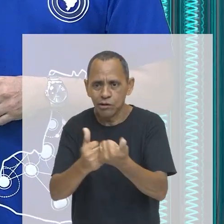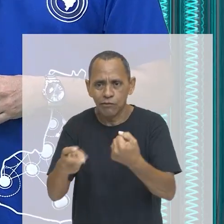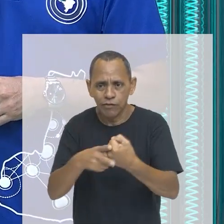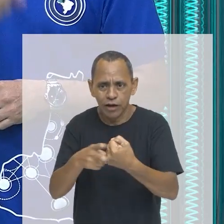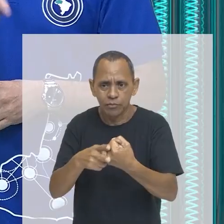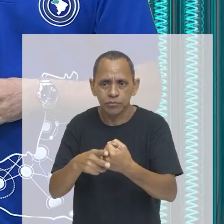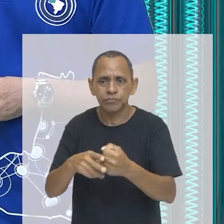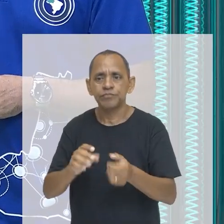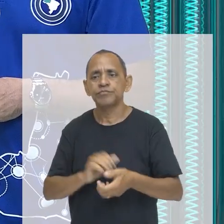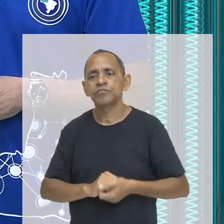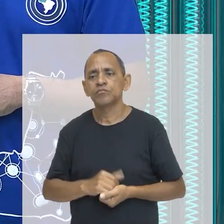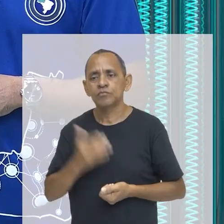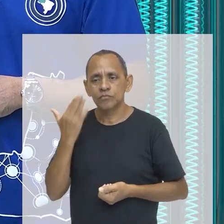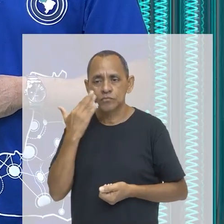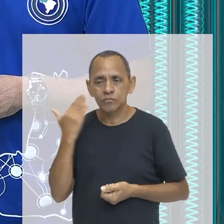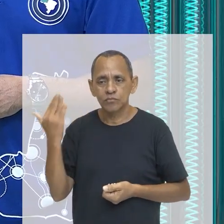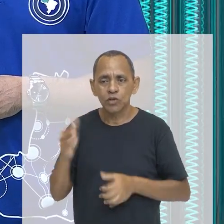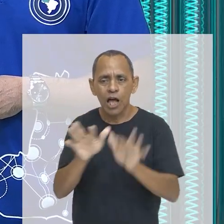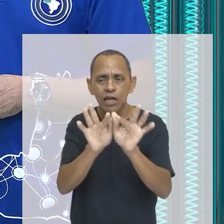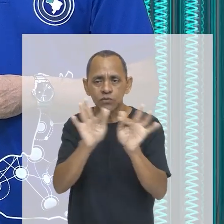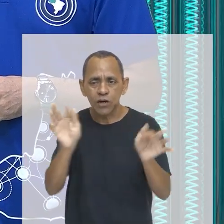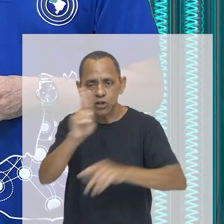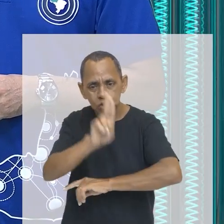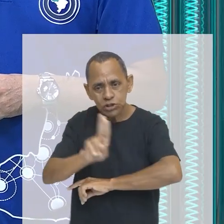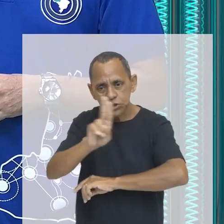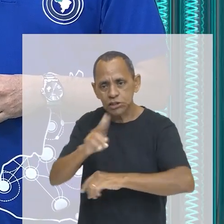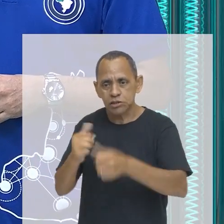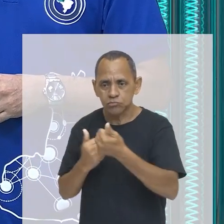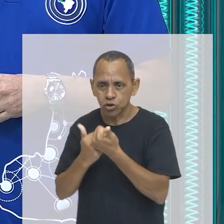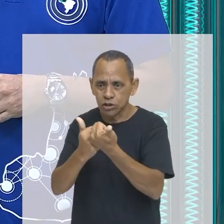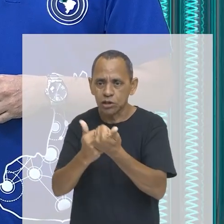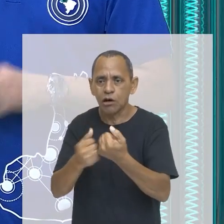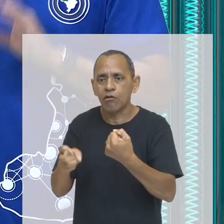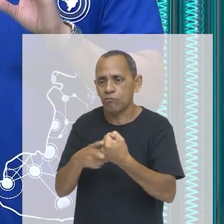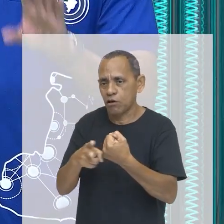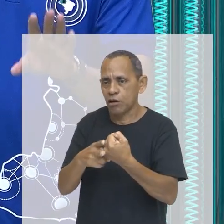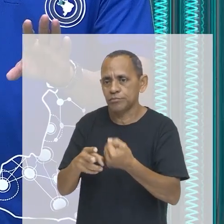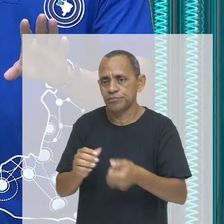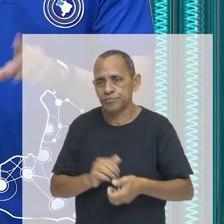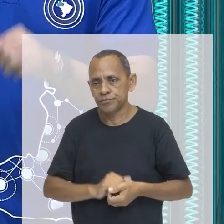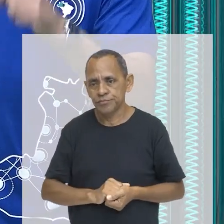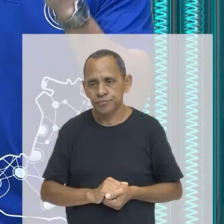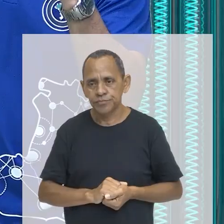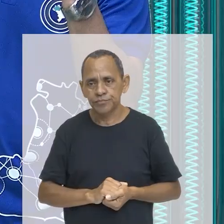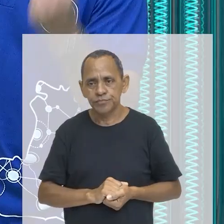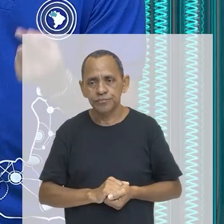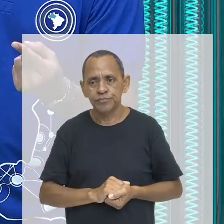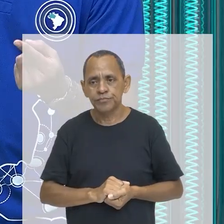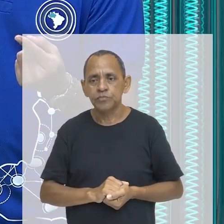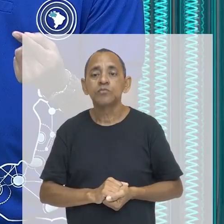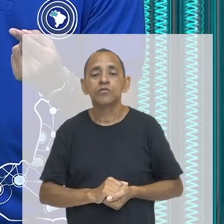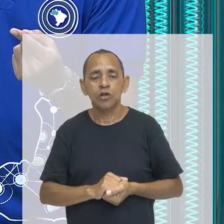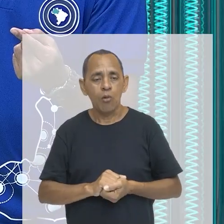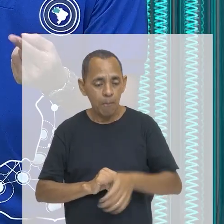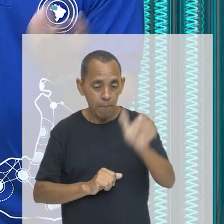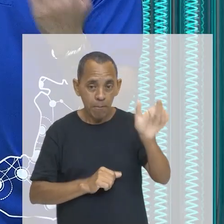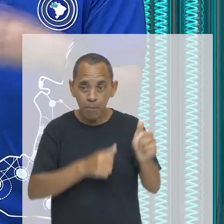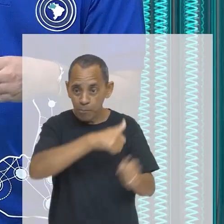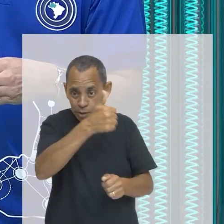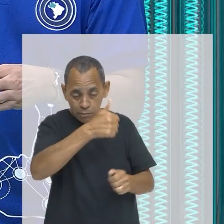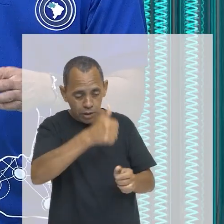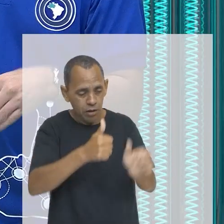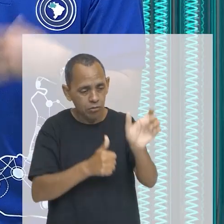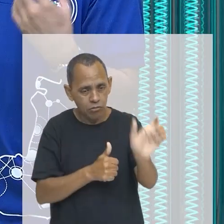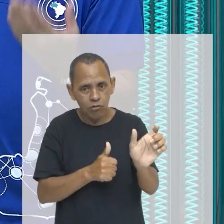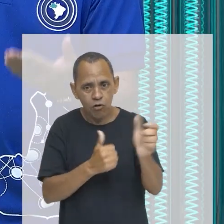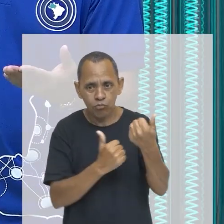dessa forma, nas frases onde eu estou utilizando um verbo modal. Eu tenho o verbo modal, iniciando, porque ele é um verbo auxiliar, né?